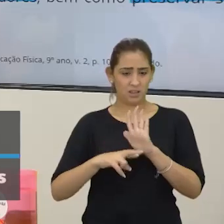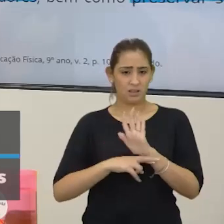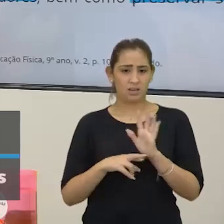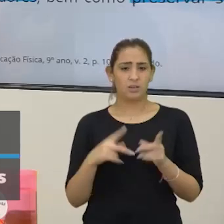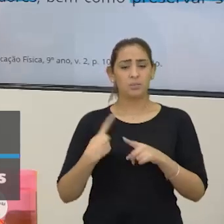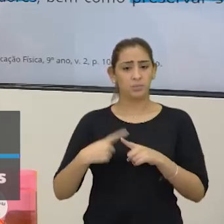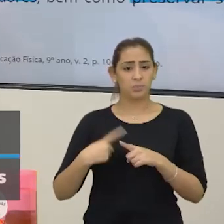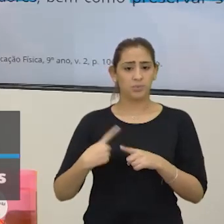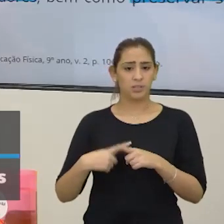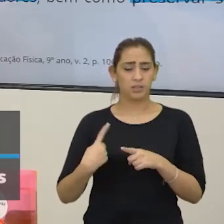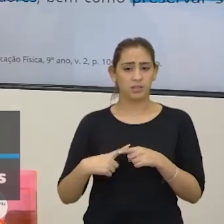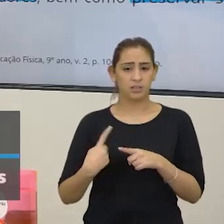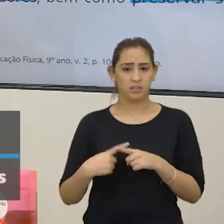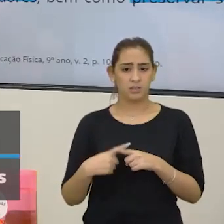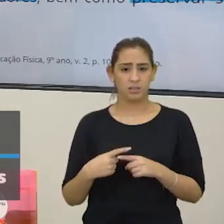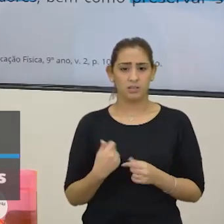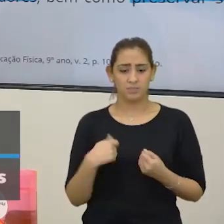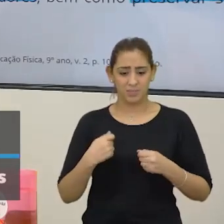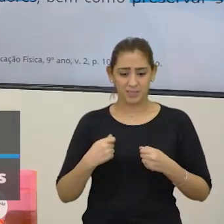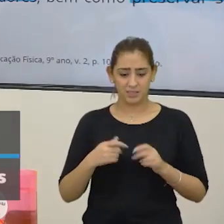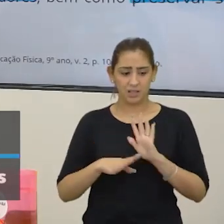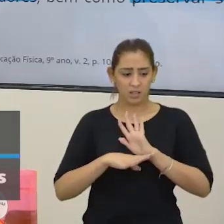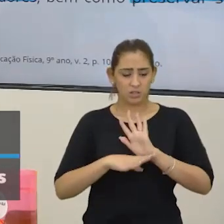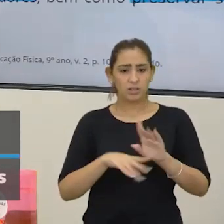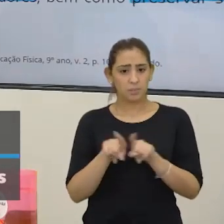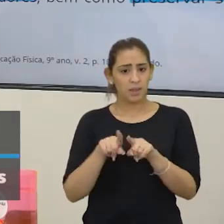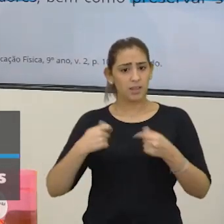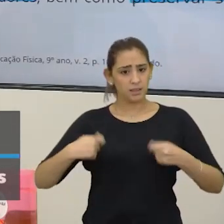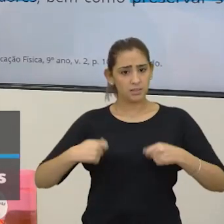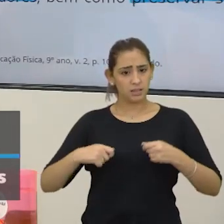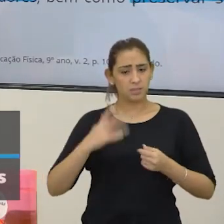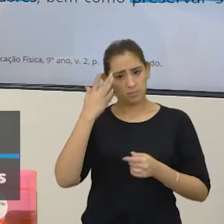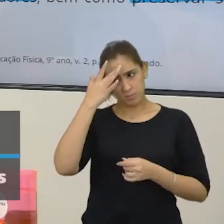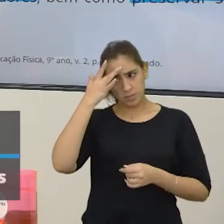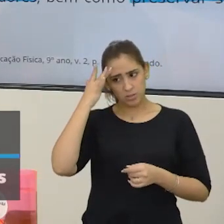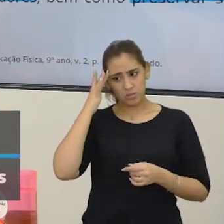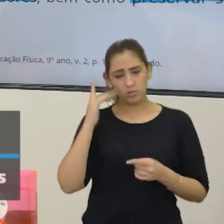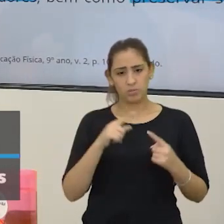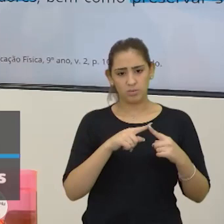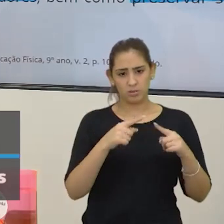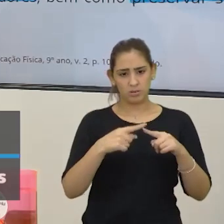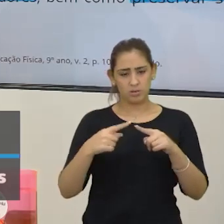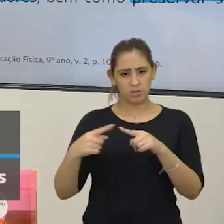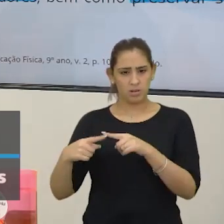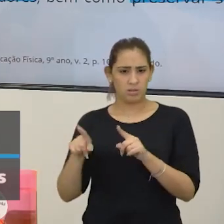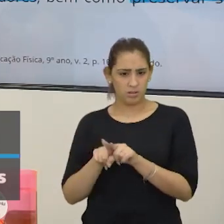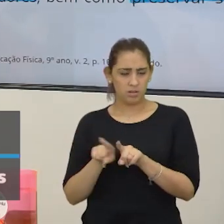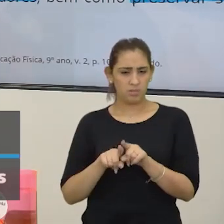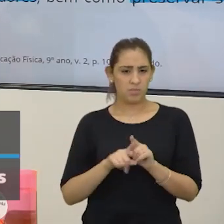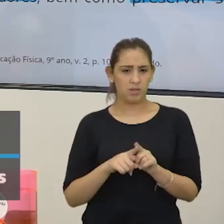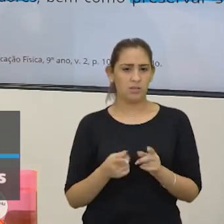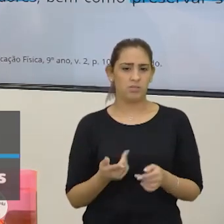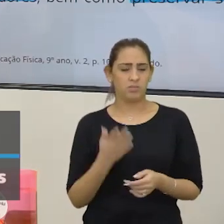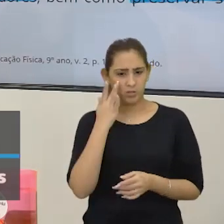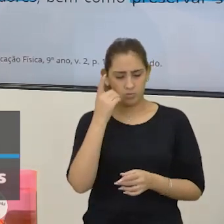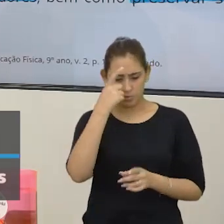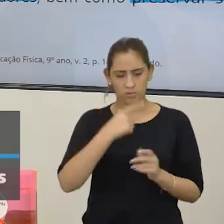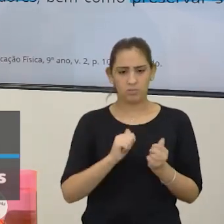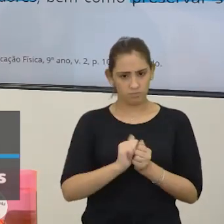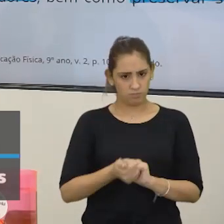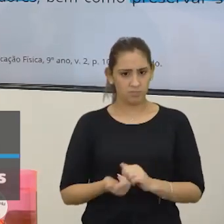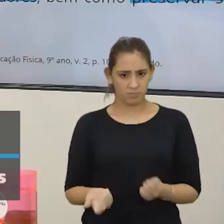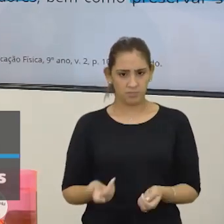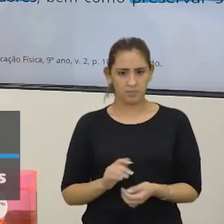porque ela tem que atender às necessidades dos atletas em questão. Então, ali o comitê, juntamente a